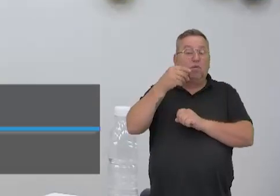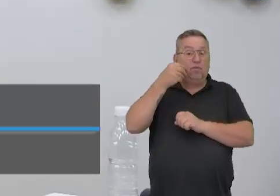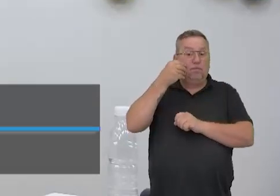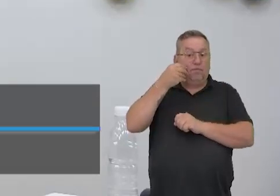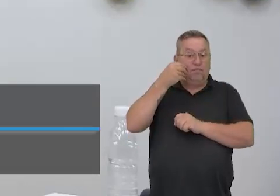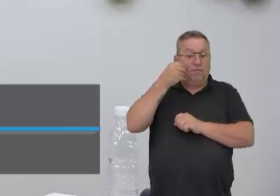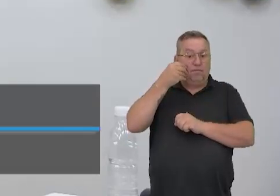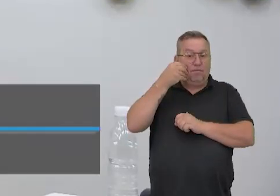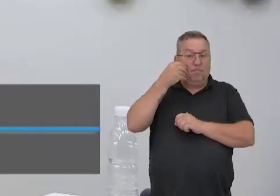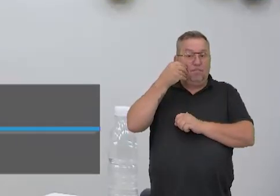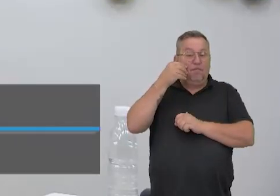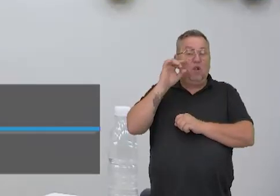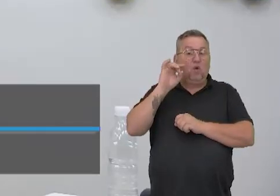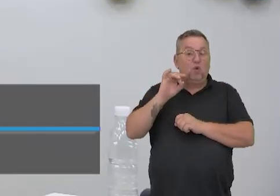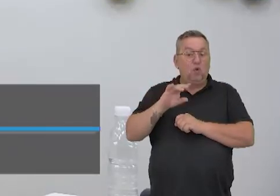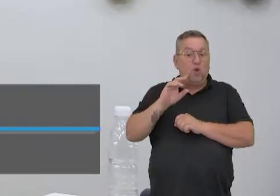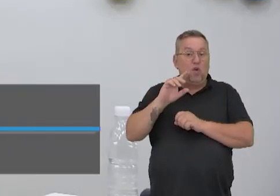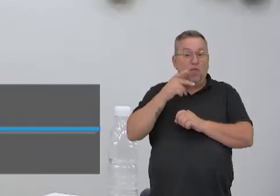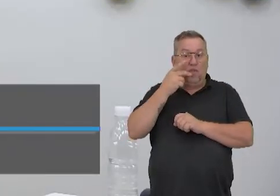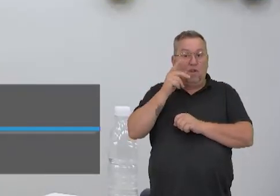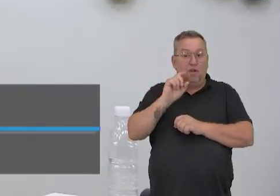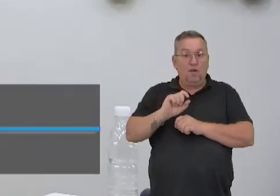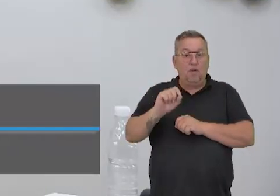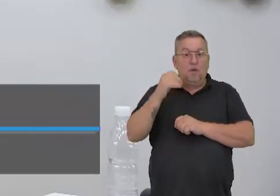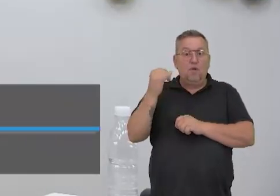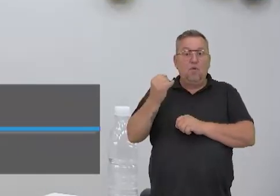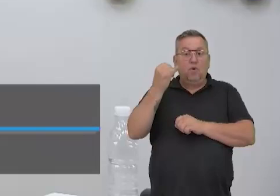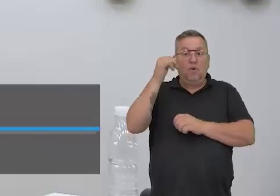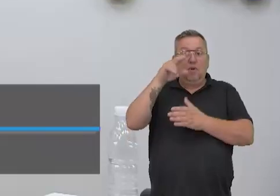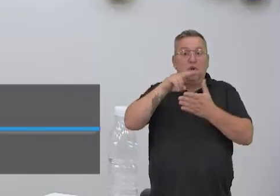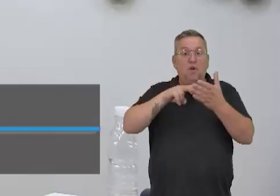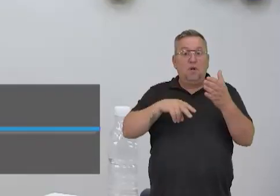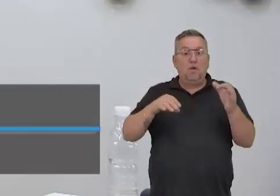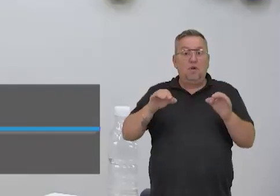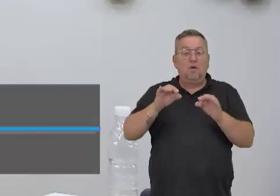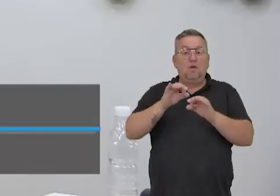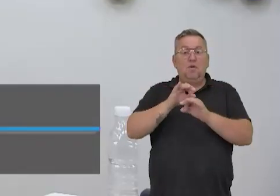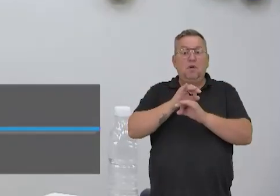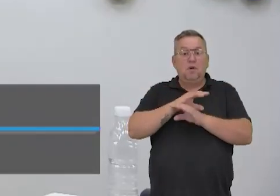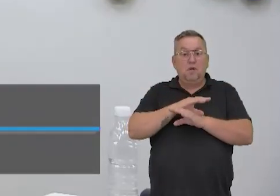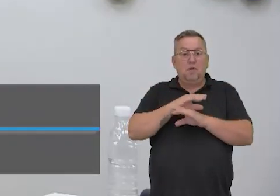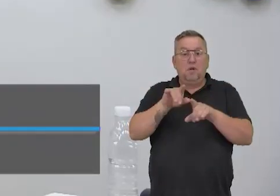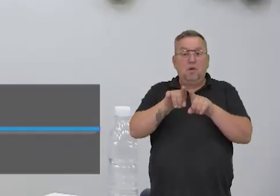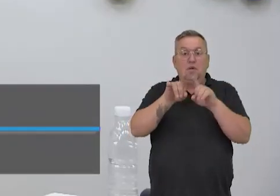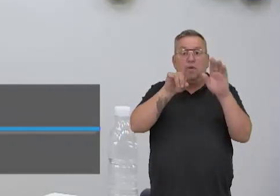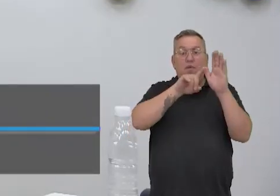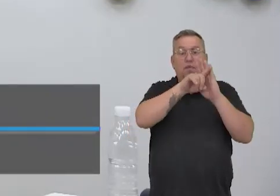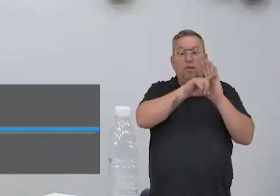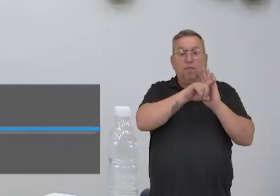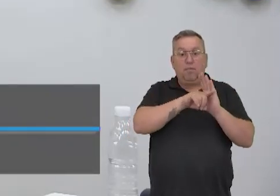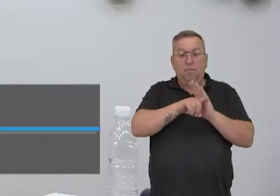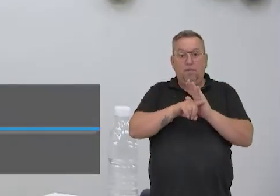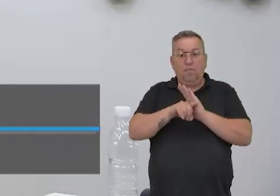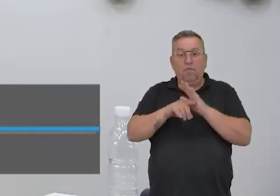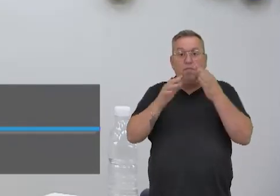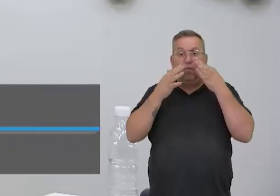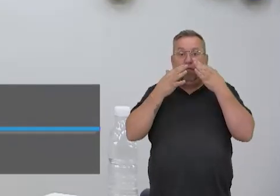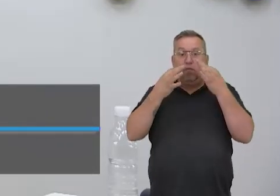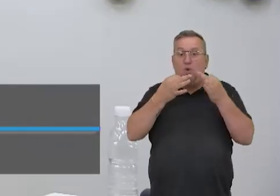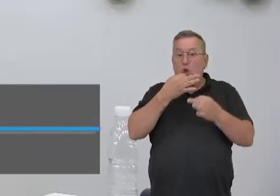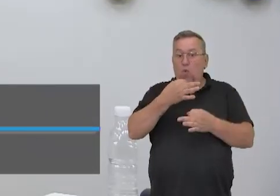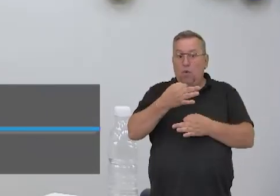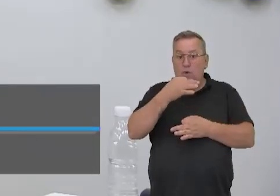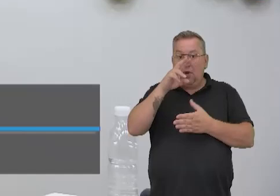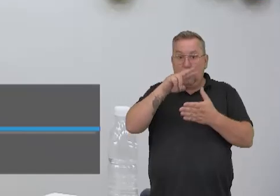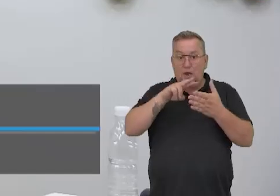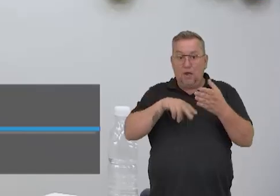experimento. Né? Então, só reforçando aí essa importância da leitura completa do texto, de pesquisar, observar as hipóteses de